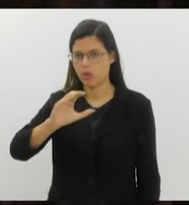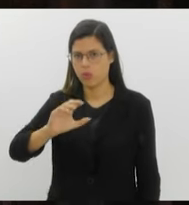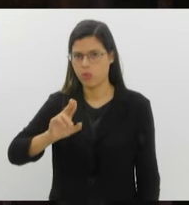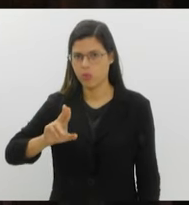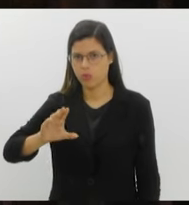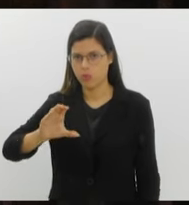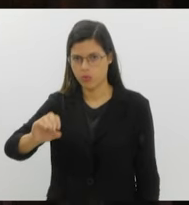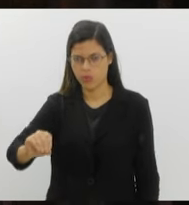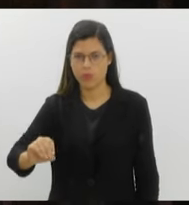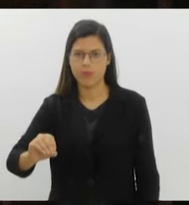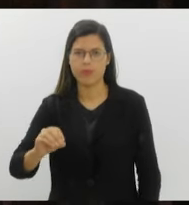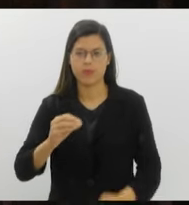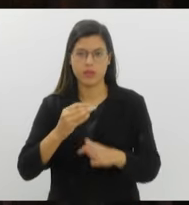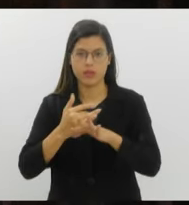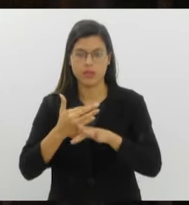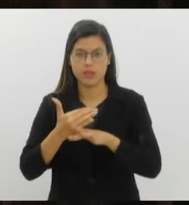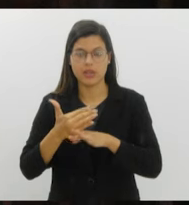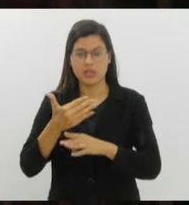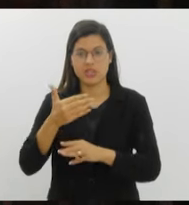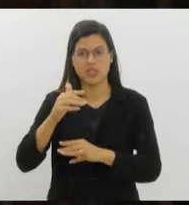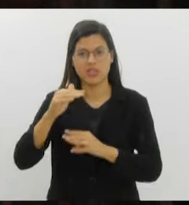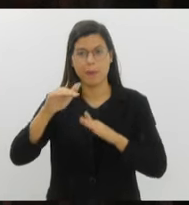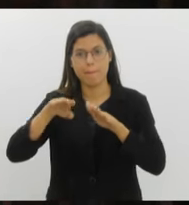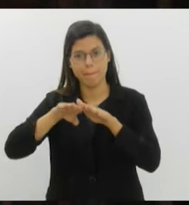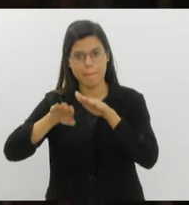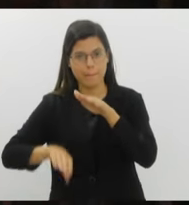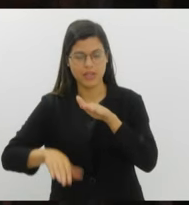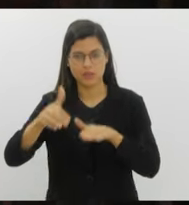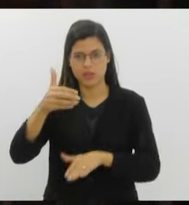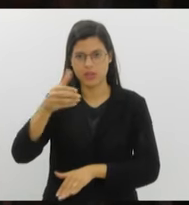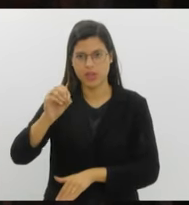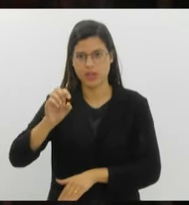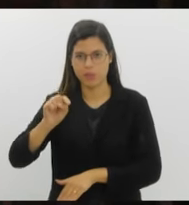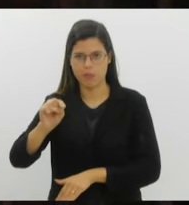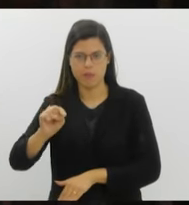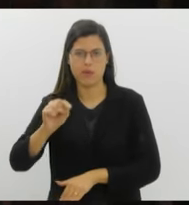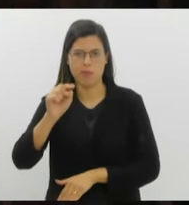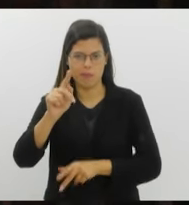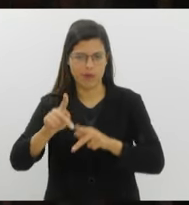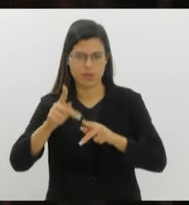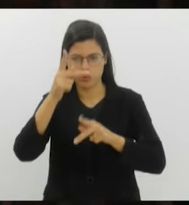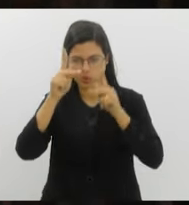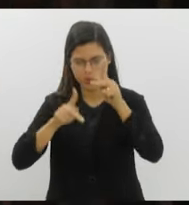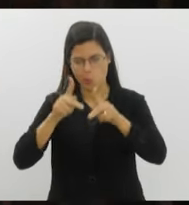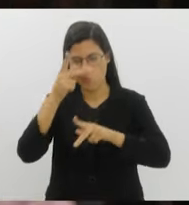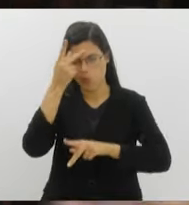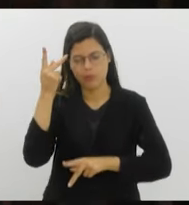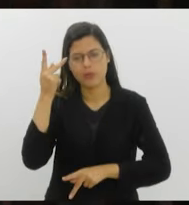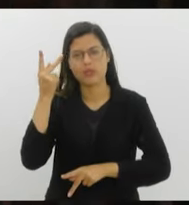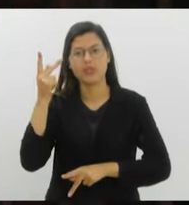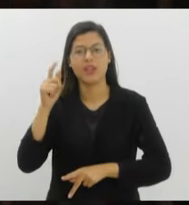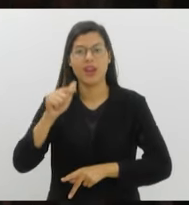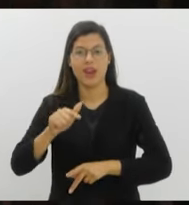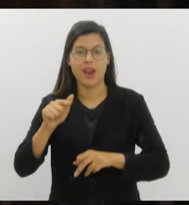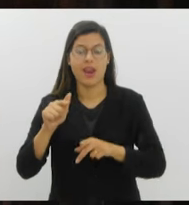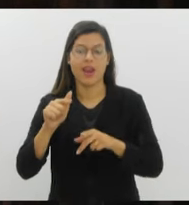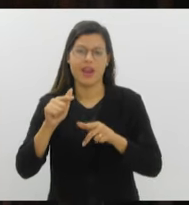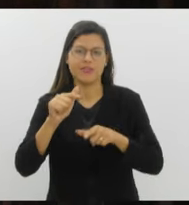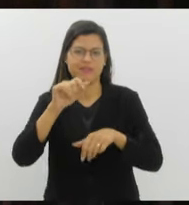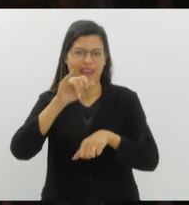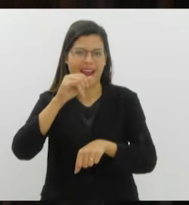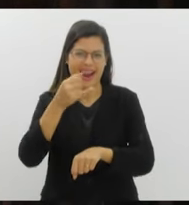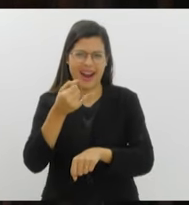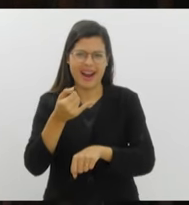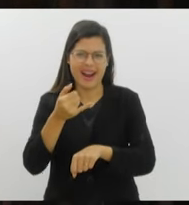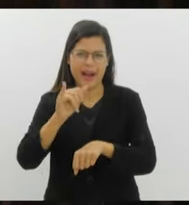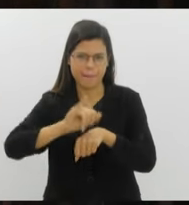extraoficialmente com pouco menos de 10 mil habitantes, a cidade que é a nossa capital estadual do leite, reconhecido